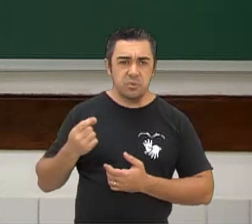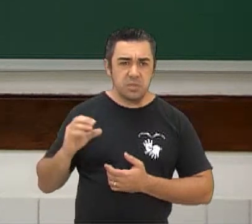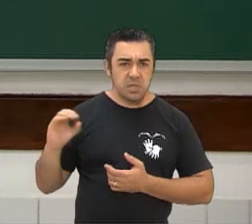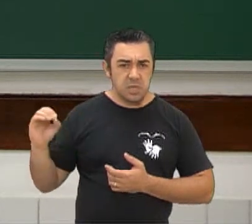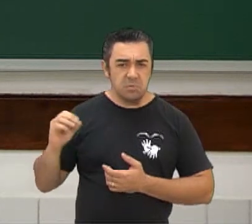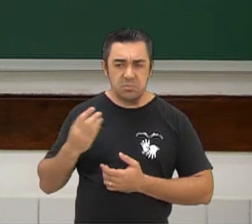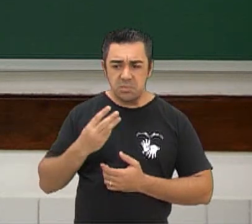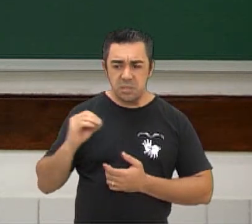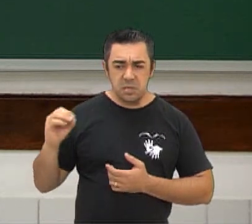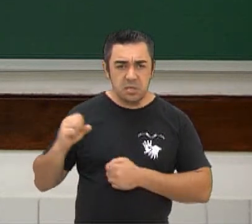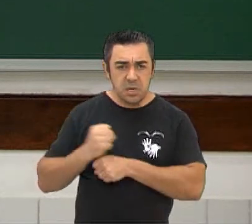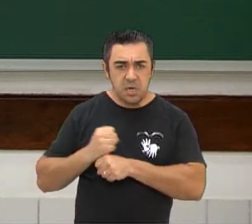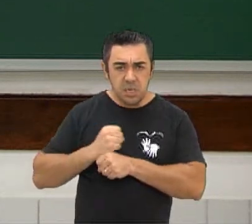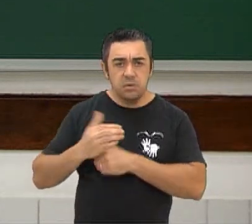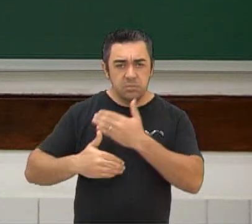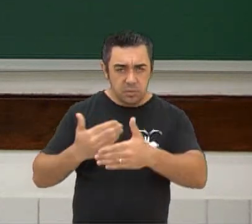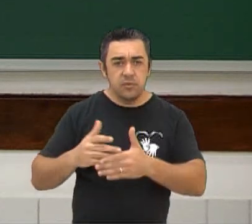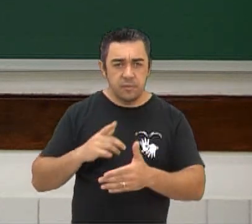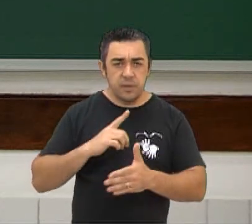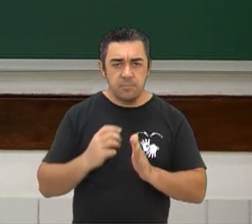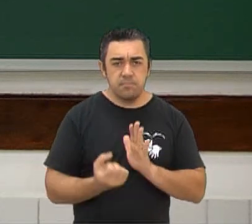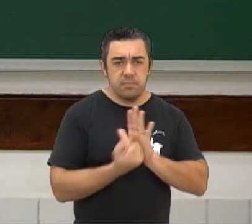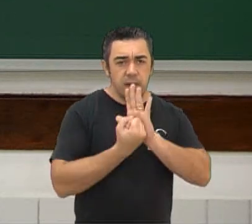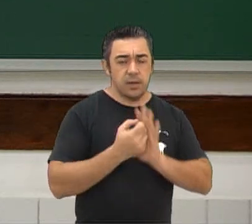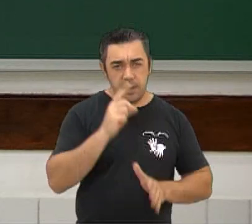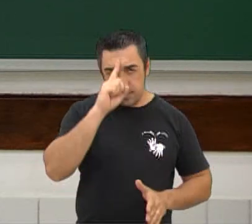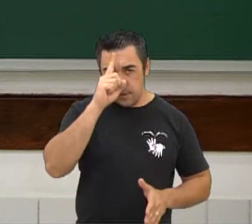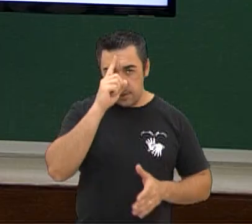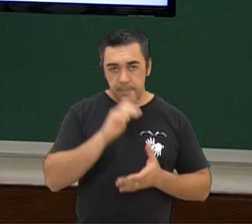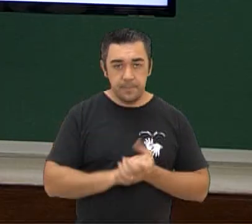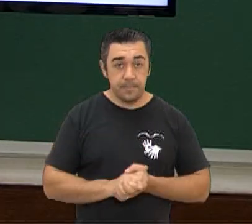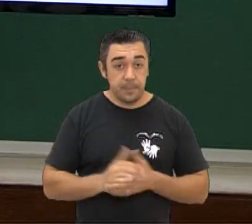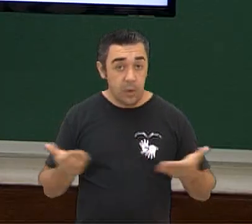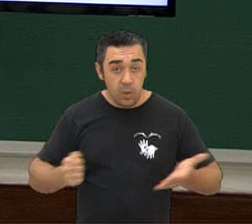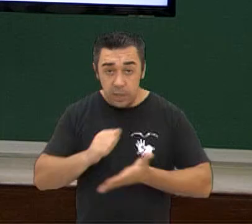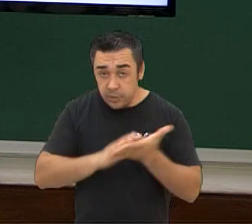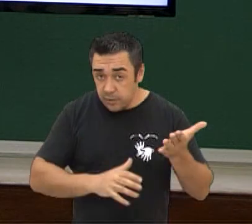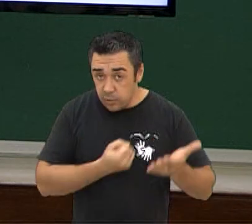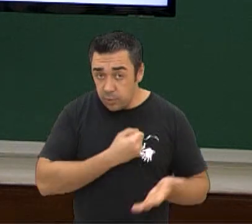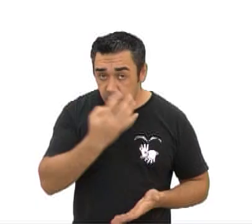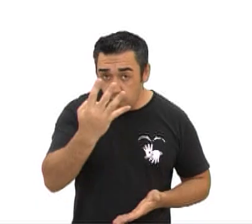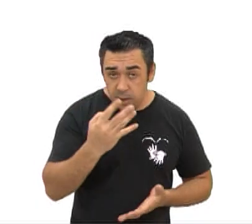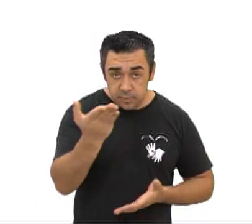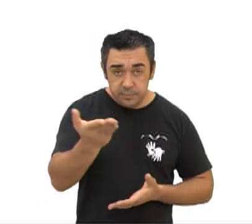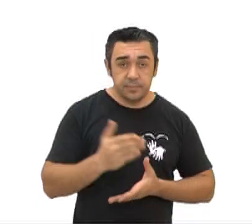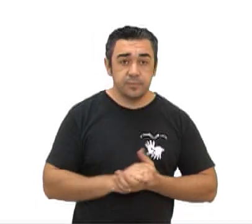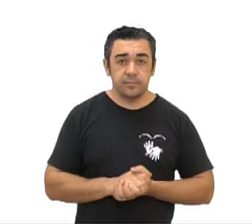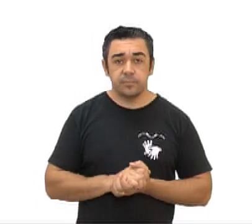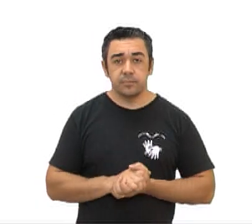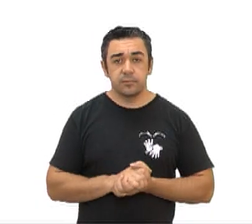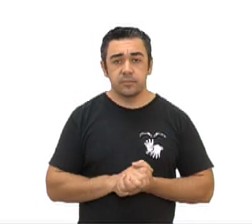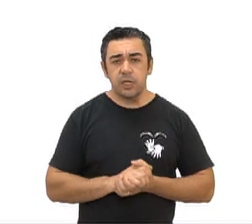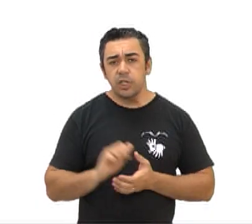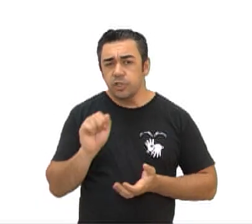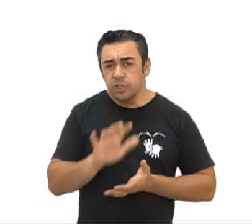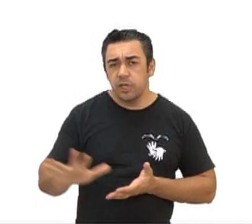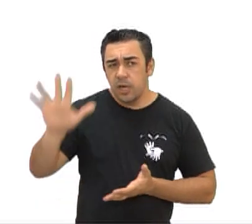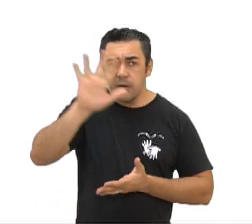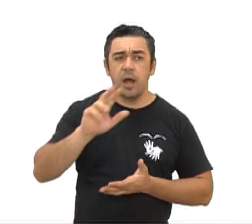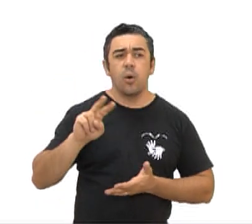anos, vão reforçar essa ideia. E aí o exercício 4. Em linhas gerais, o que é